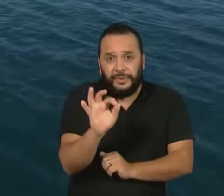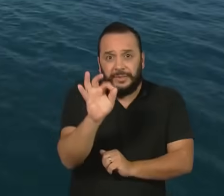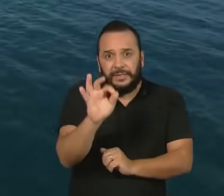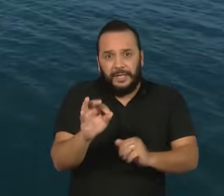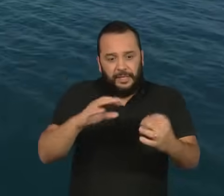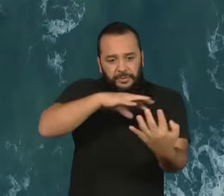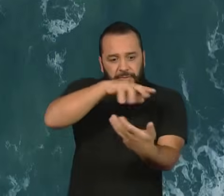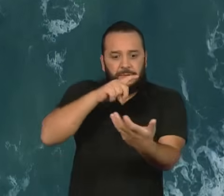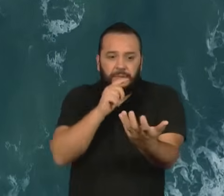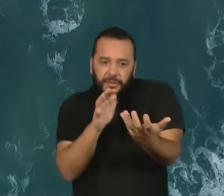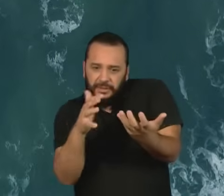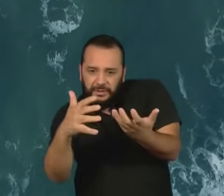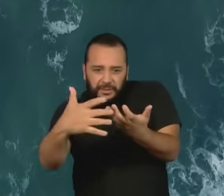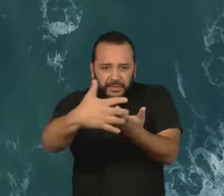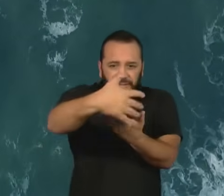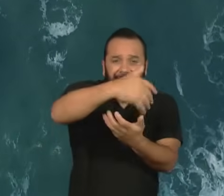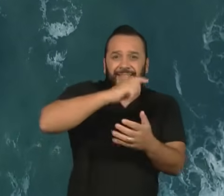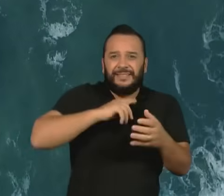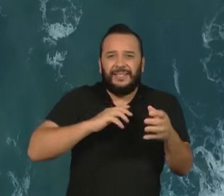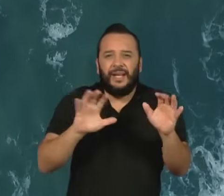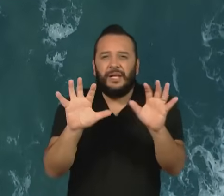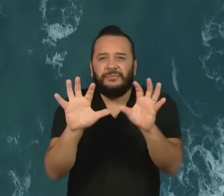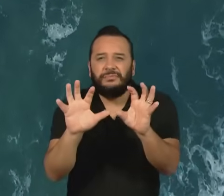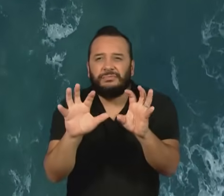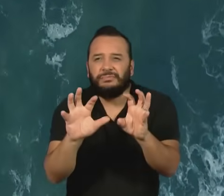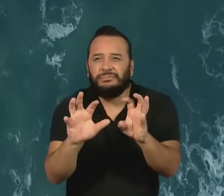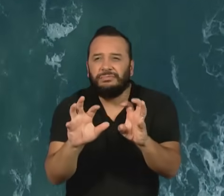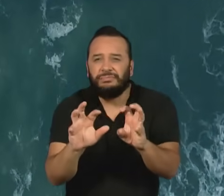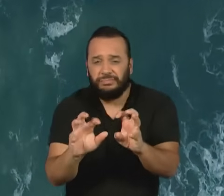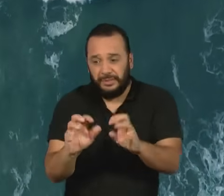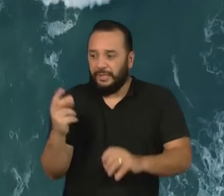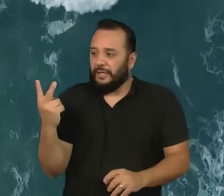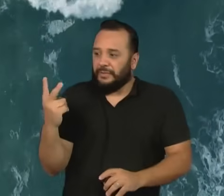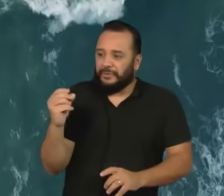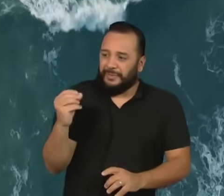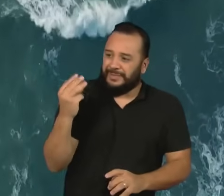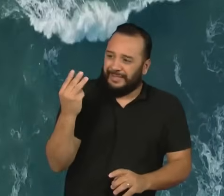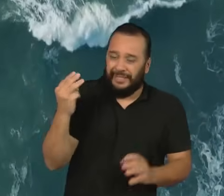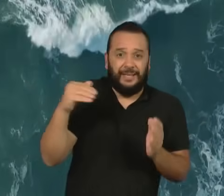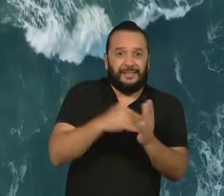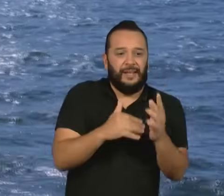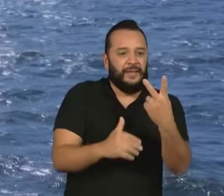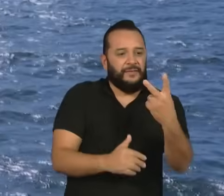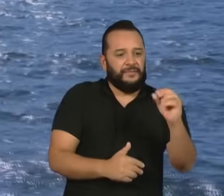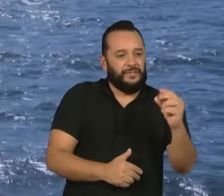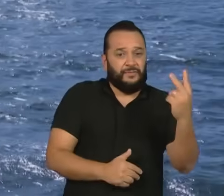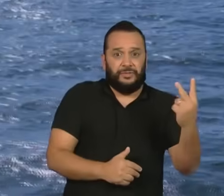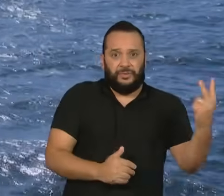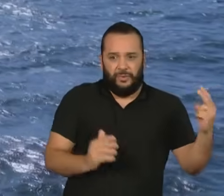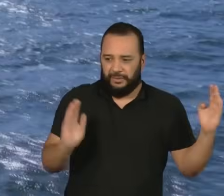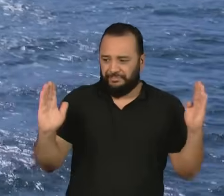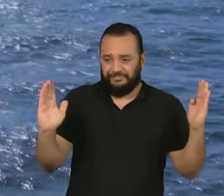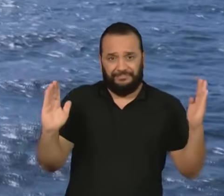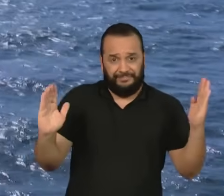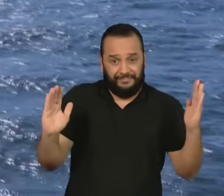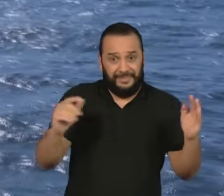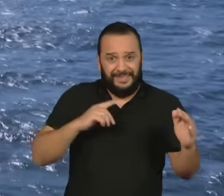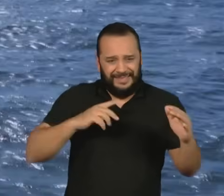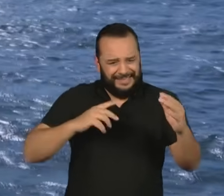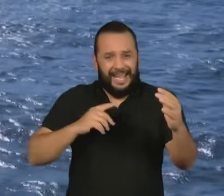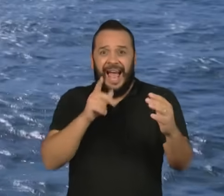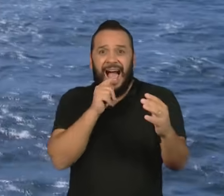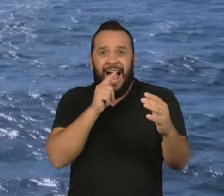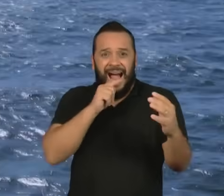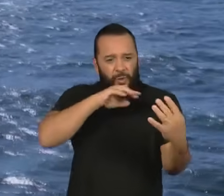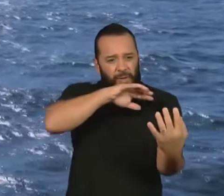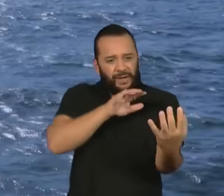oceanos do mundo escureceram entre 2003 e 2022. Uma área de mais de 75